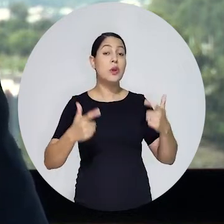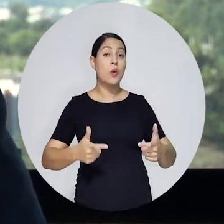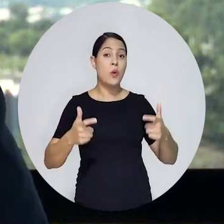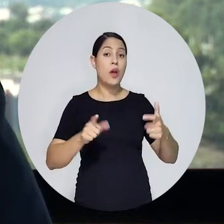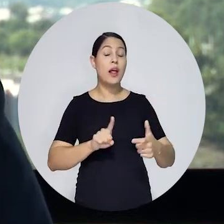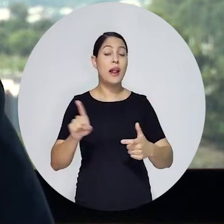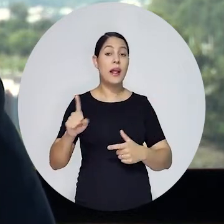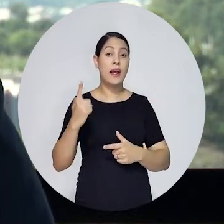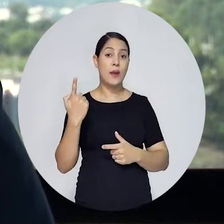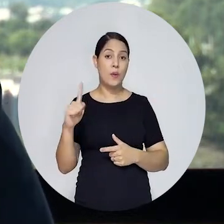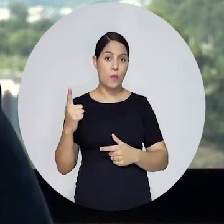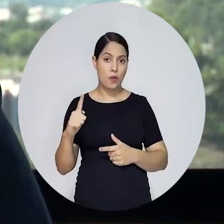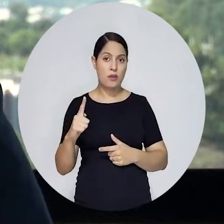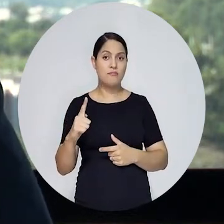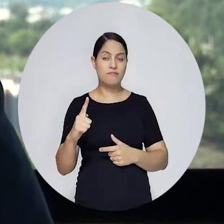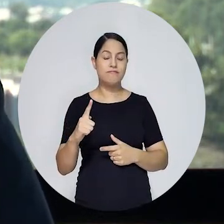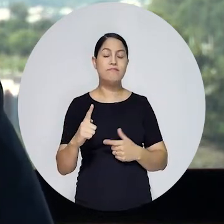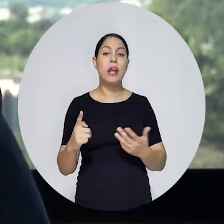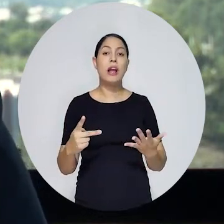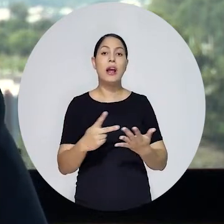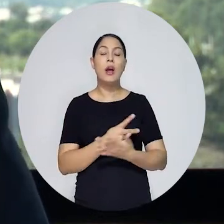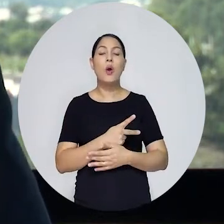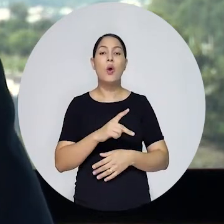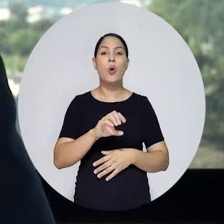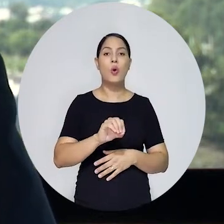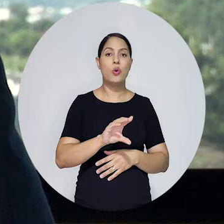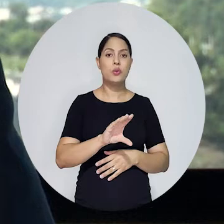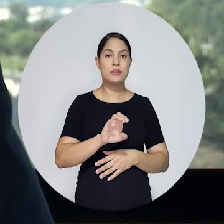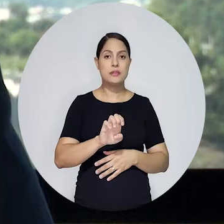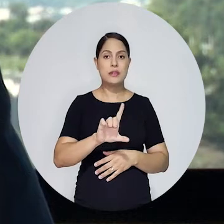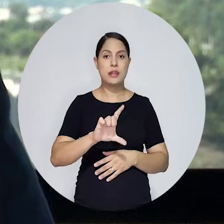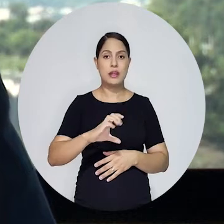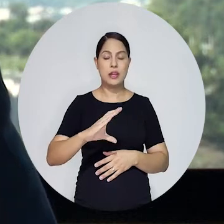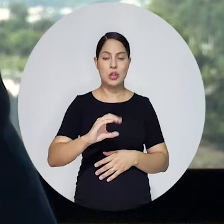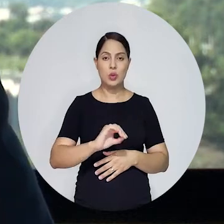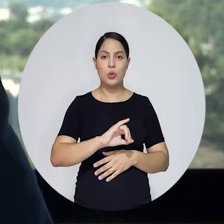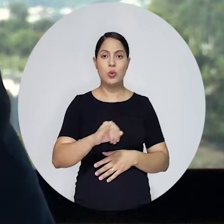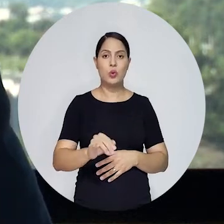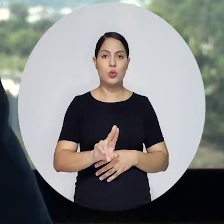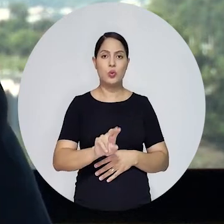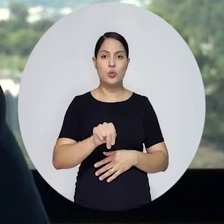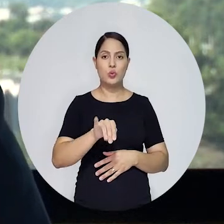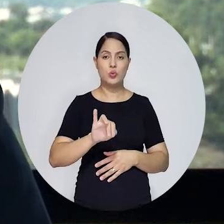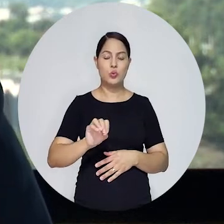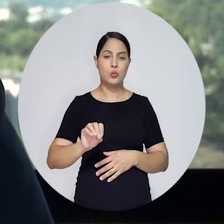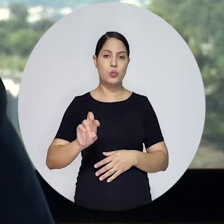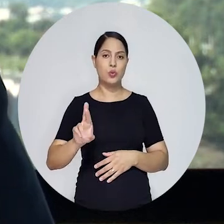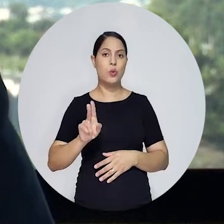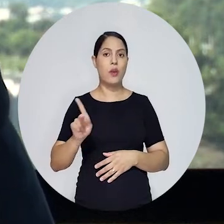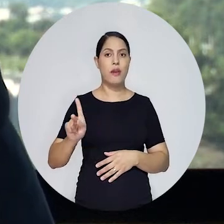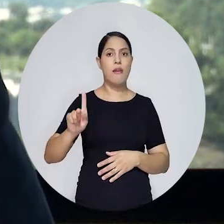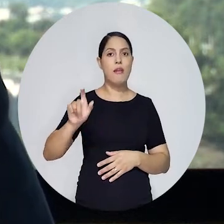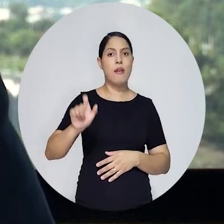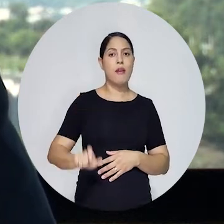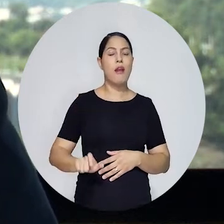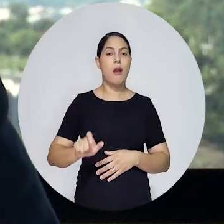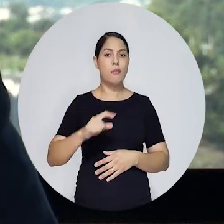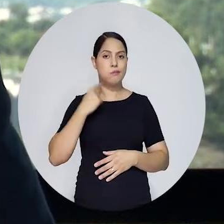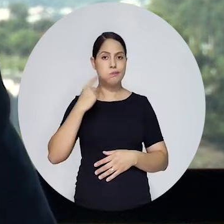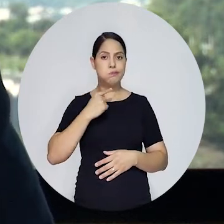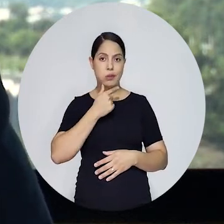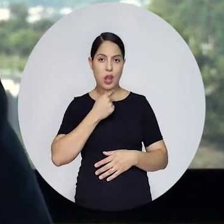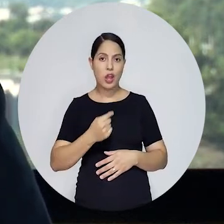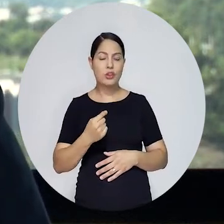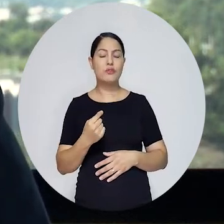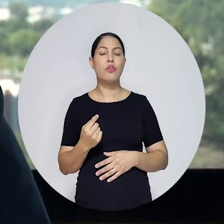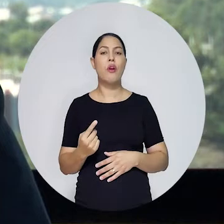em Goiânia, de Orcélio Júnior, um advogado que estava na defesa e em